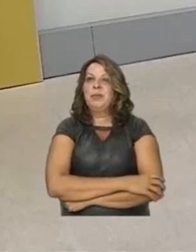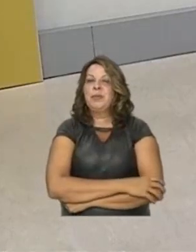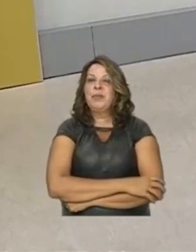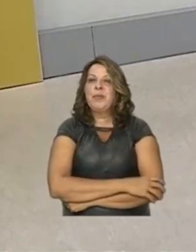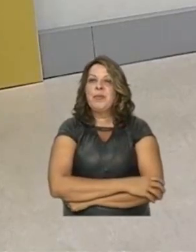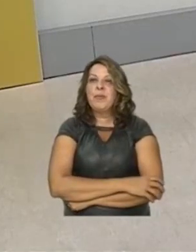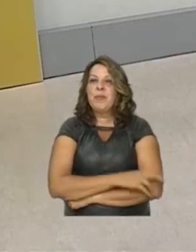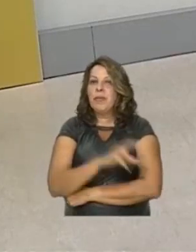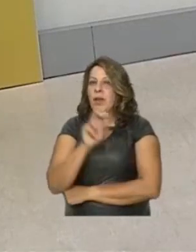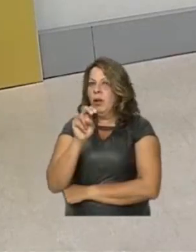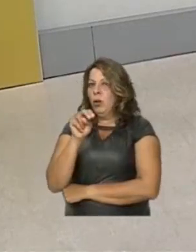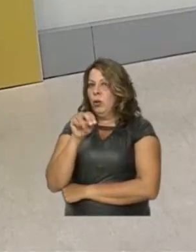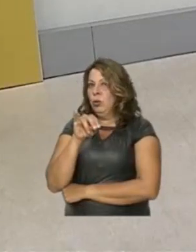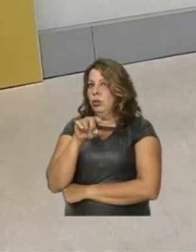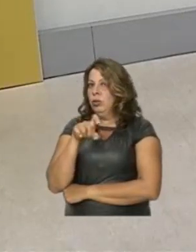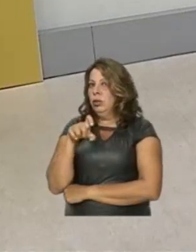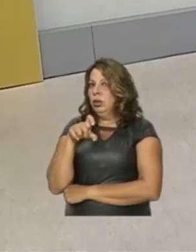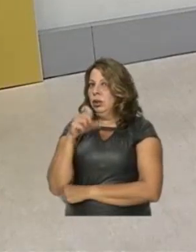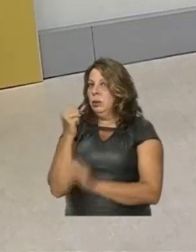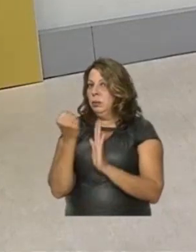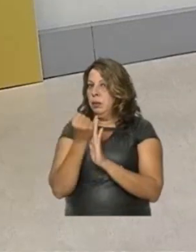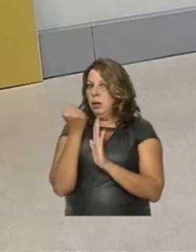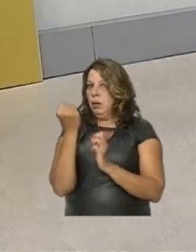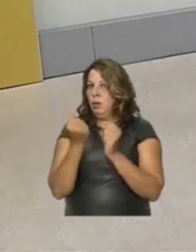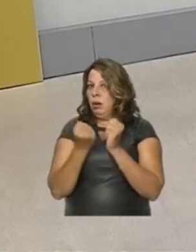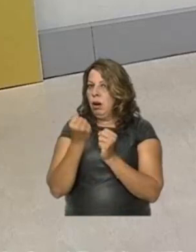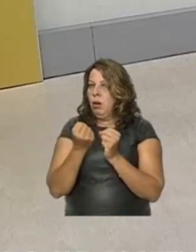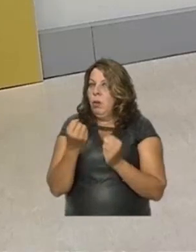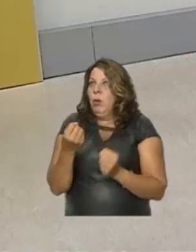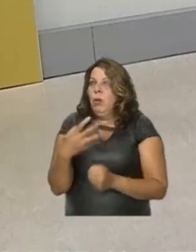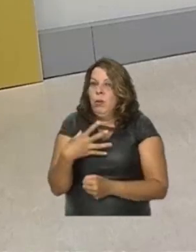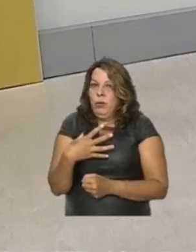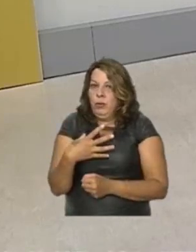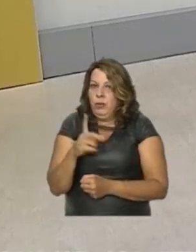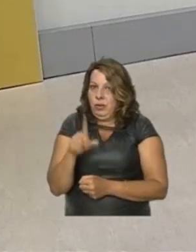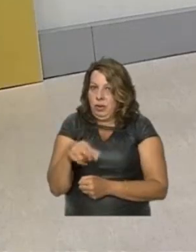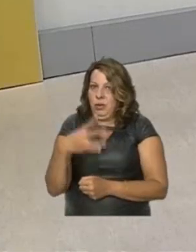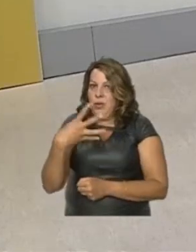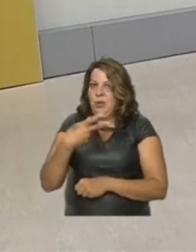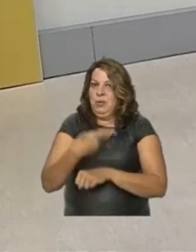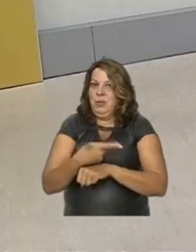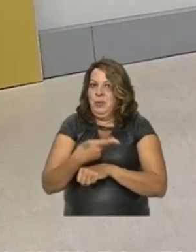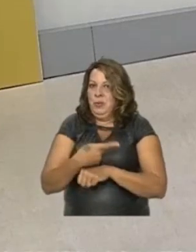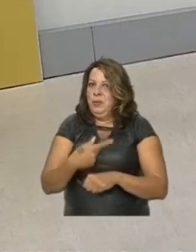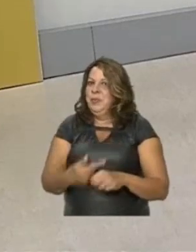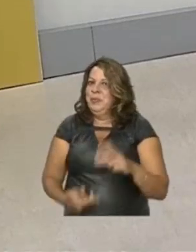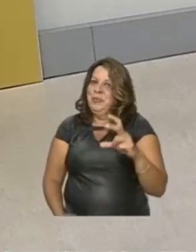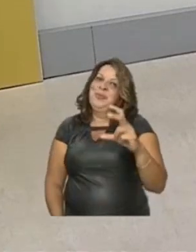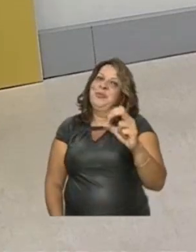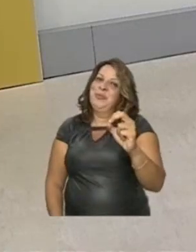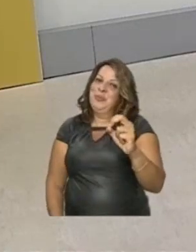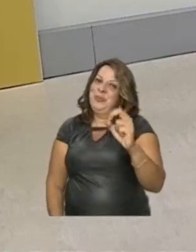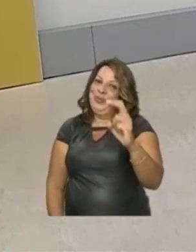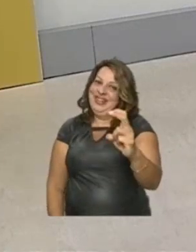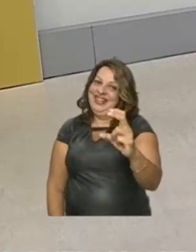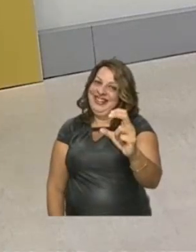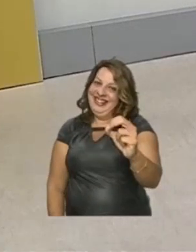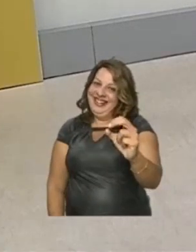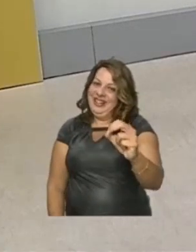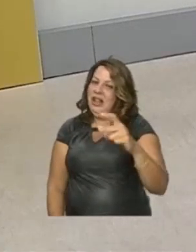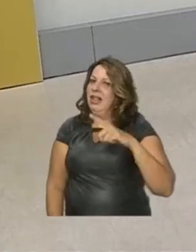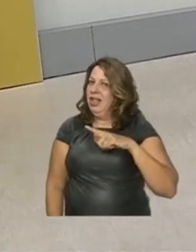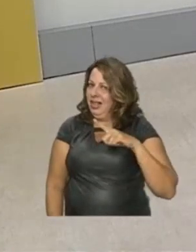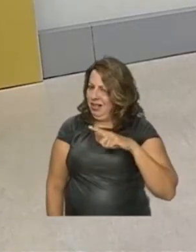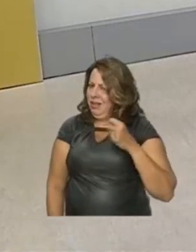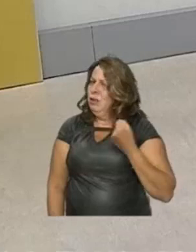Onix 0 quilômetro, quarto prêmio Caju Cap, 50, 50, 50. 50 é a bolinha sorteada, tem